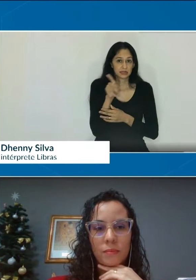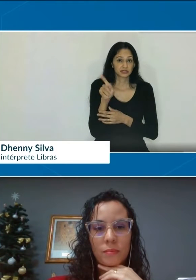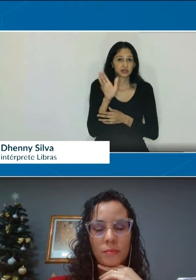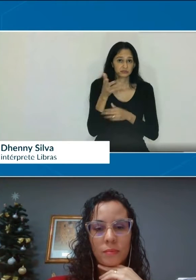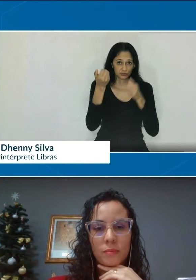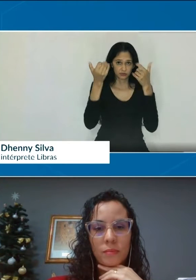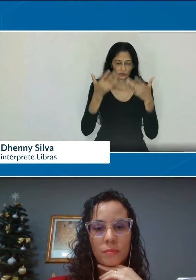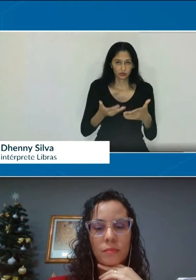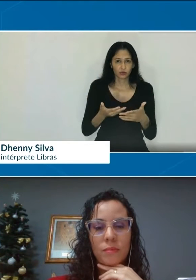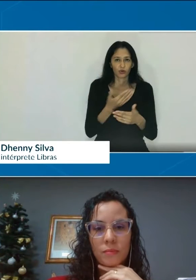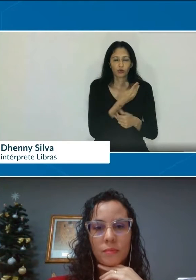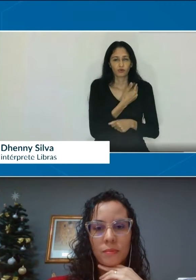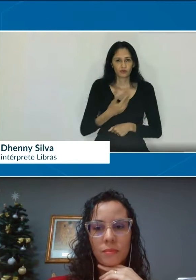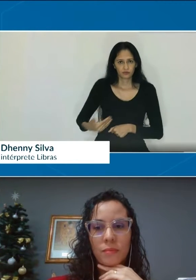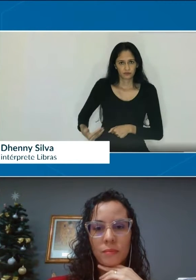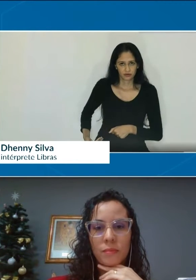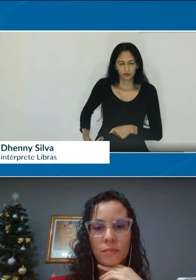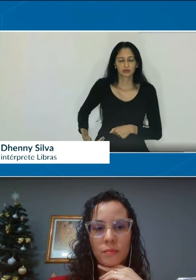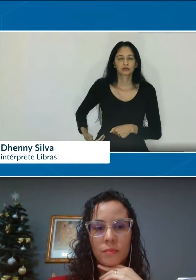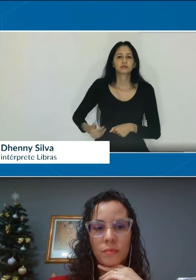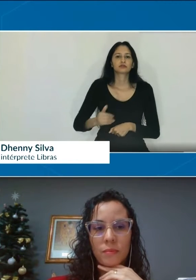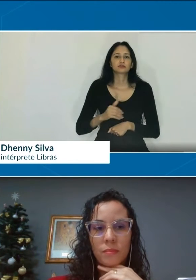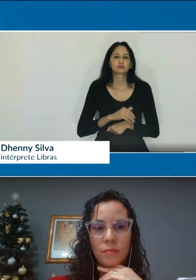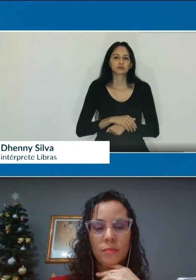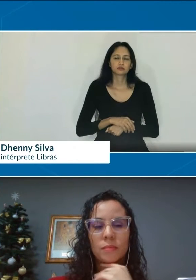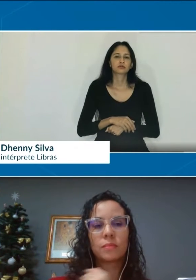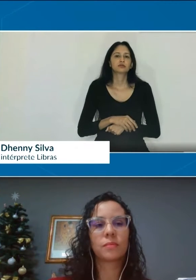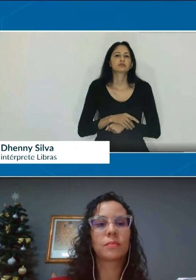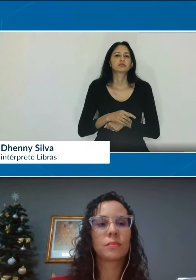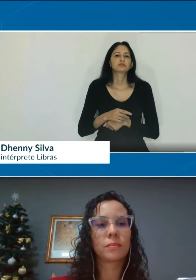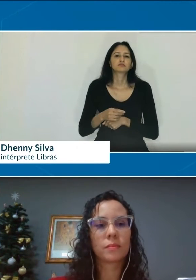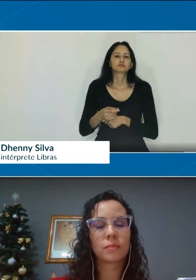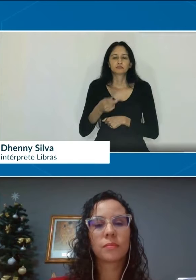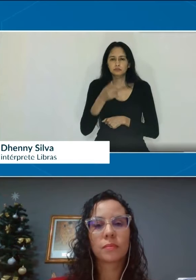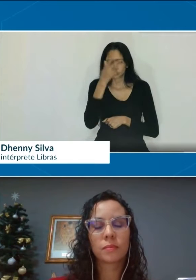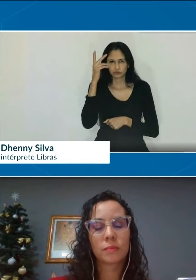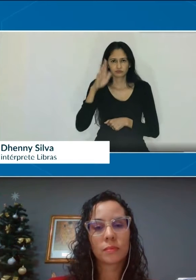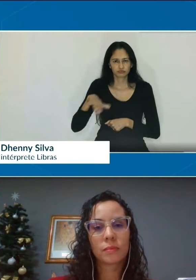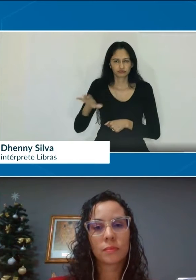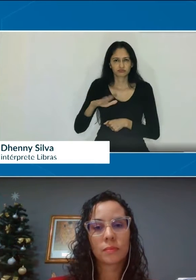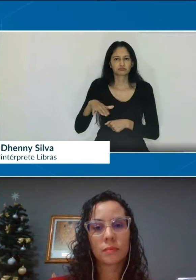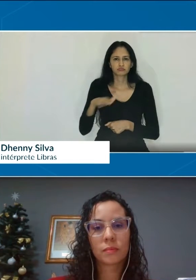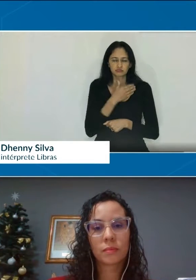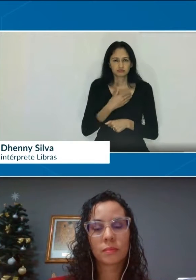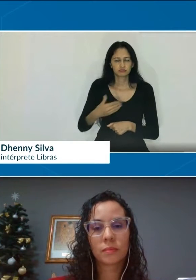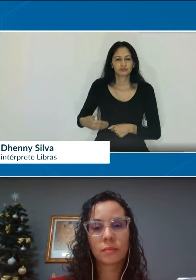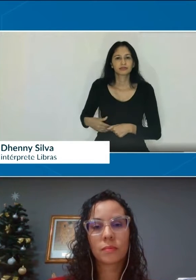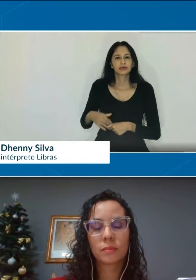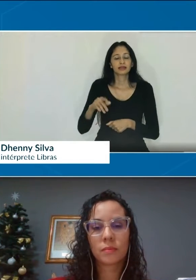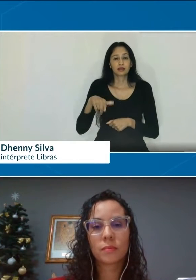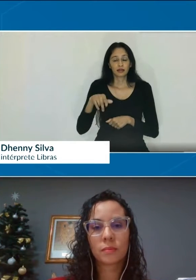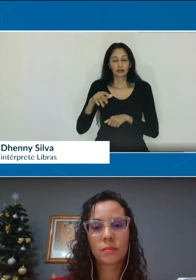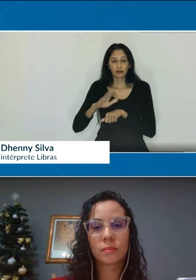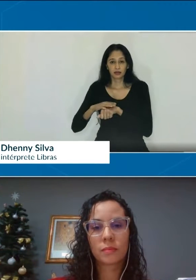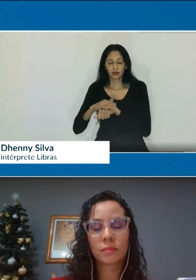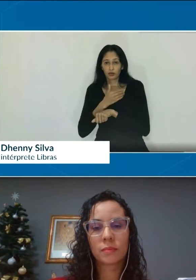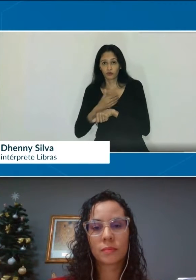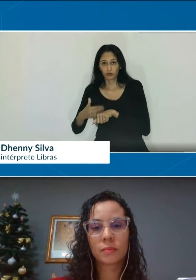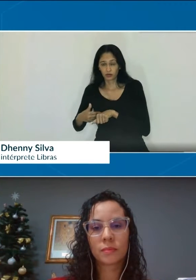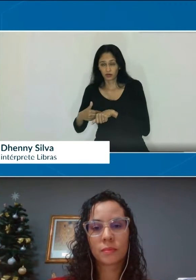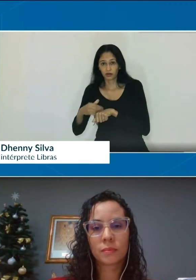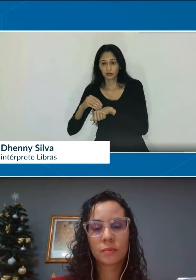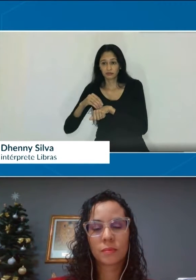o governo, né, as autoridades públicas acabam contratando uma empresa e acaba